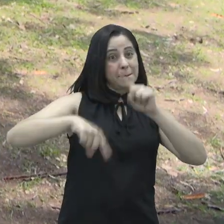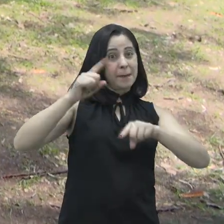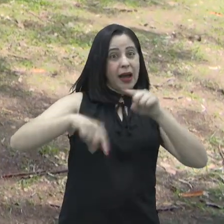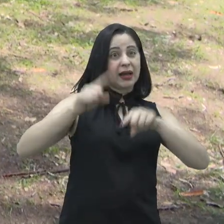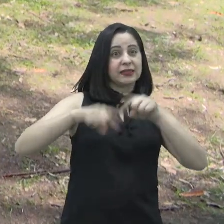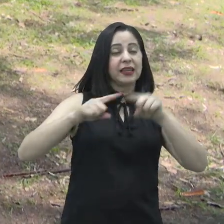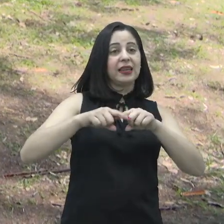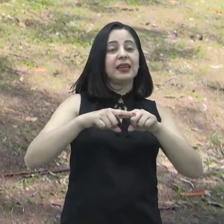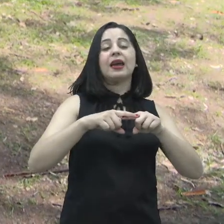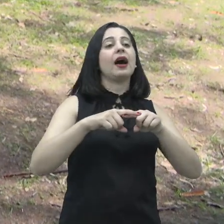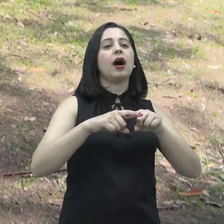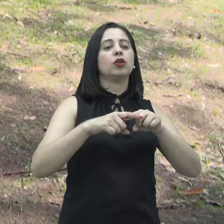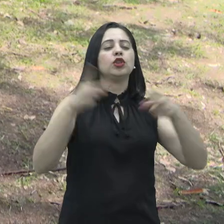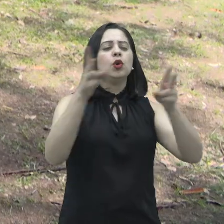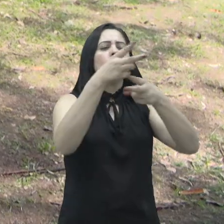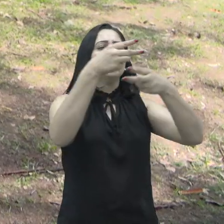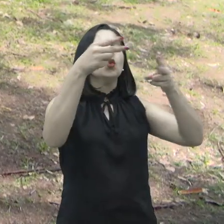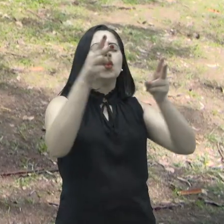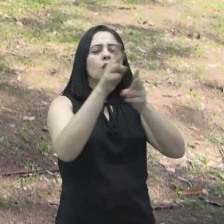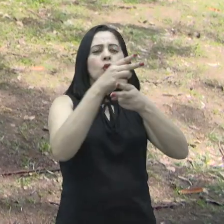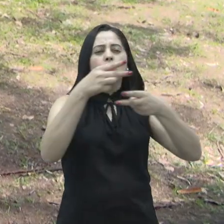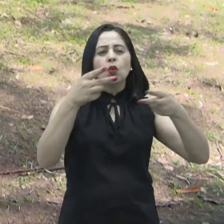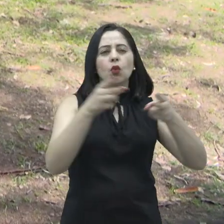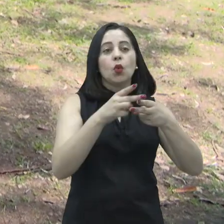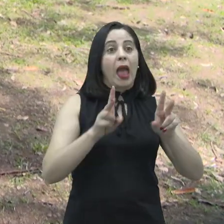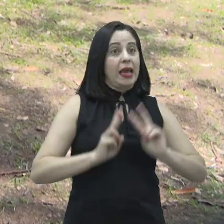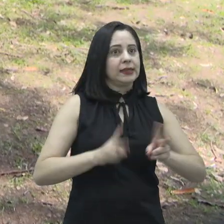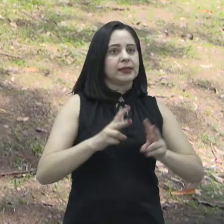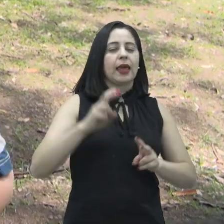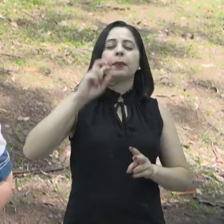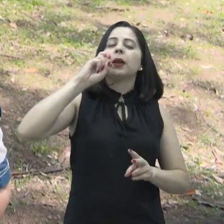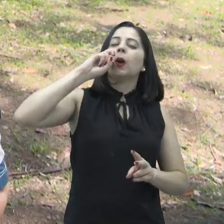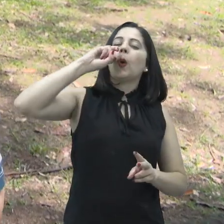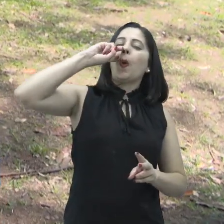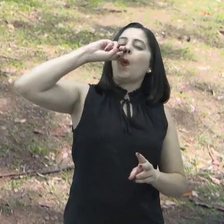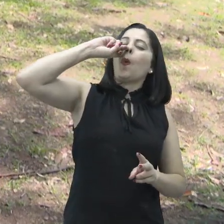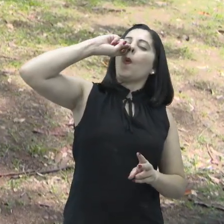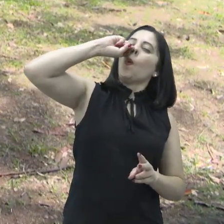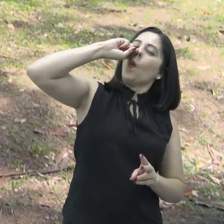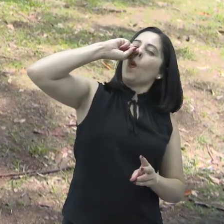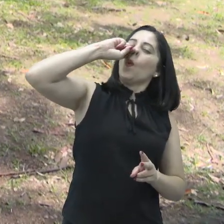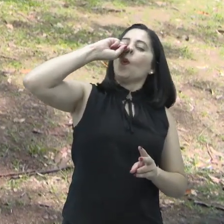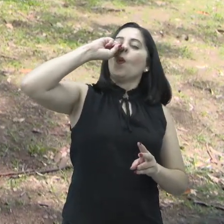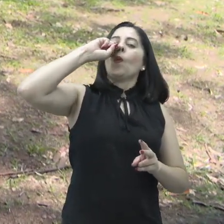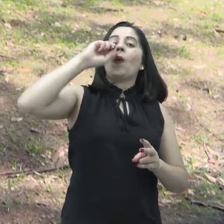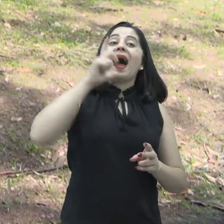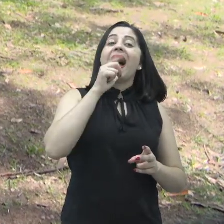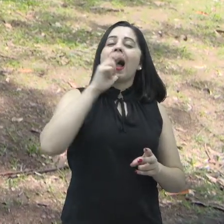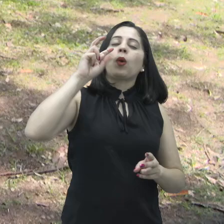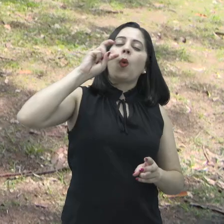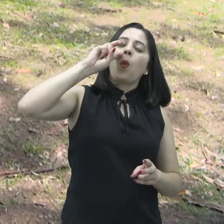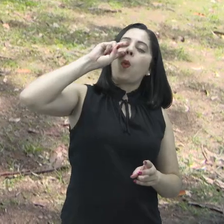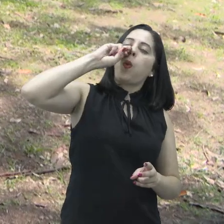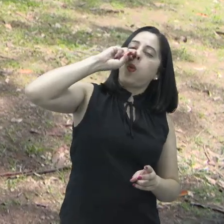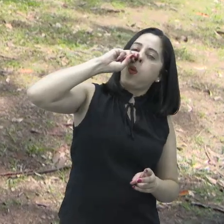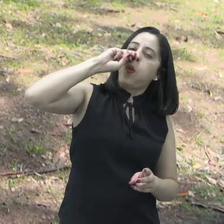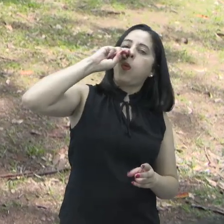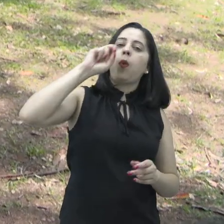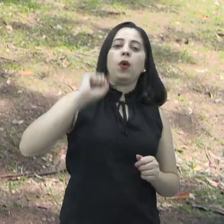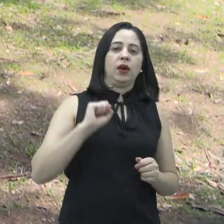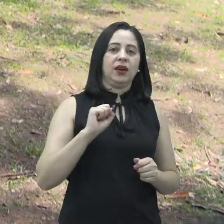e lavagem de nariz. Aí tem o combozinho, né, nos períodos mais frios, né, intensifica a lavagem do nariz, faz